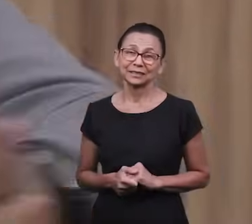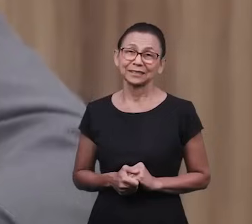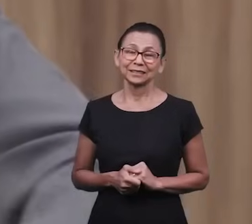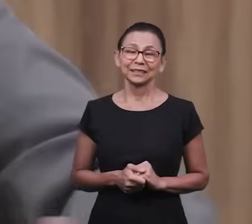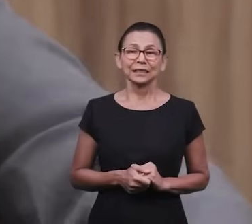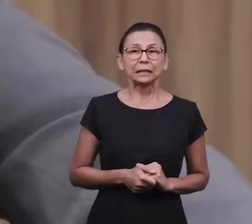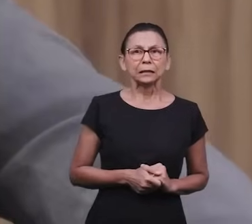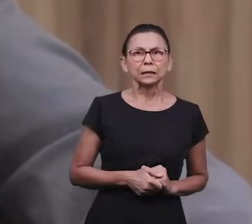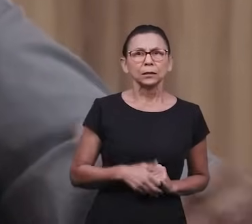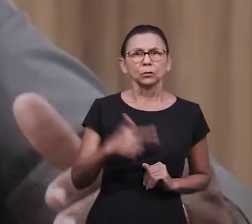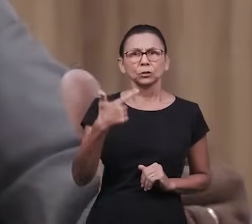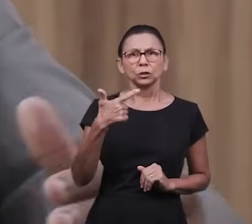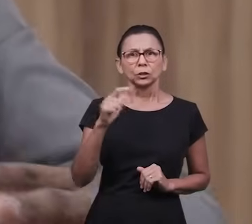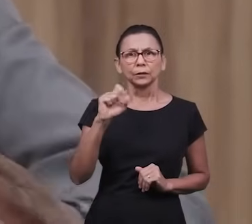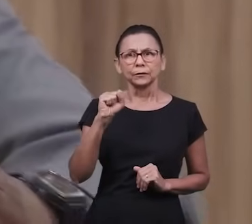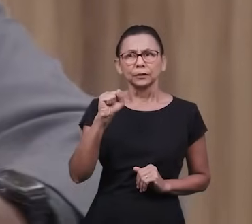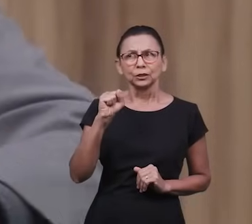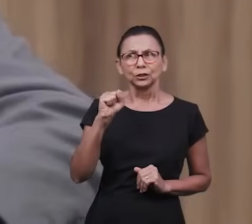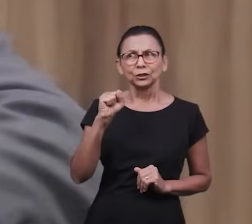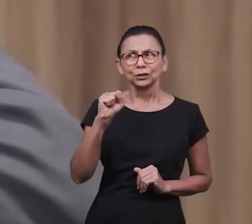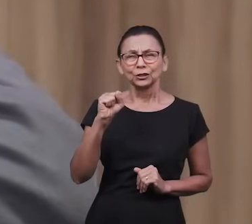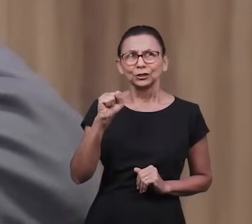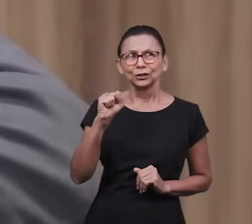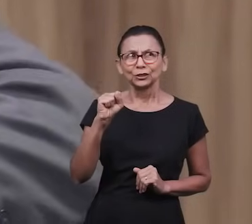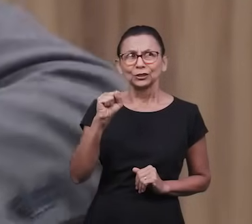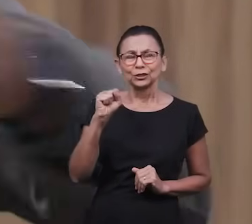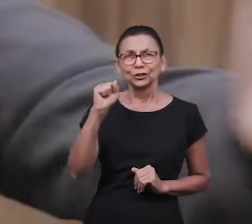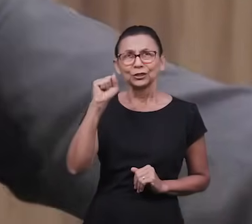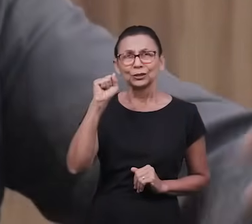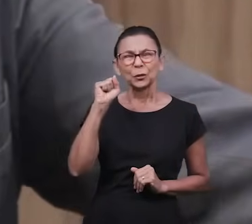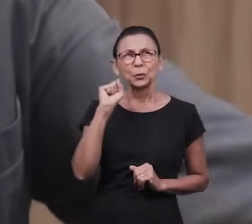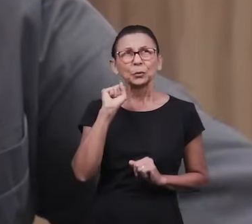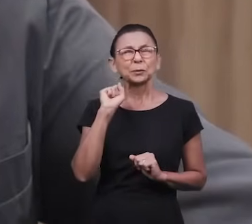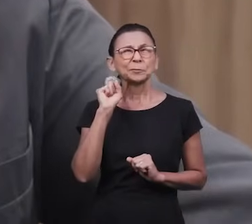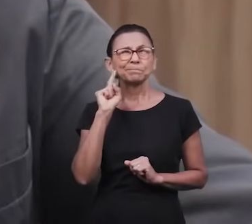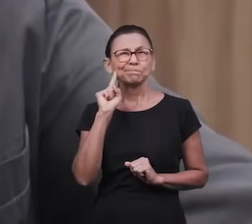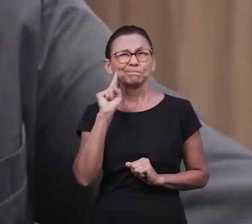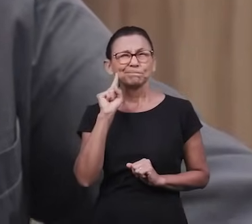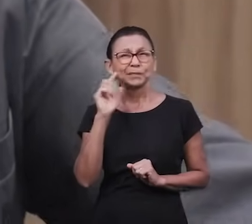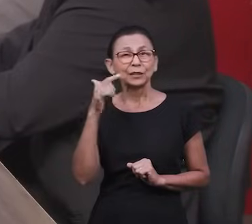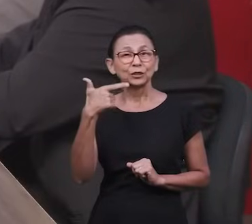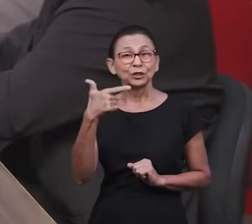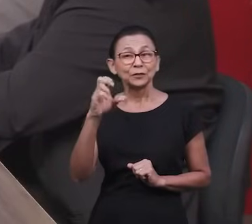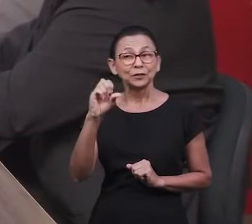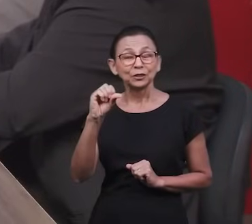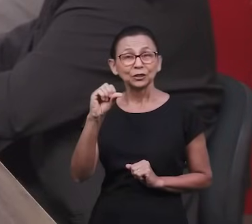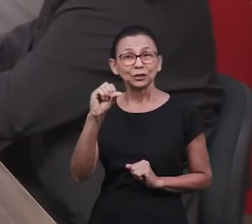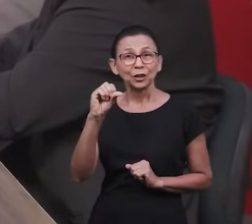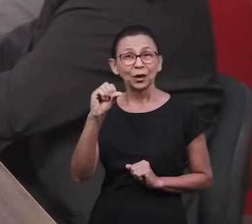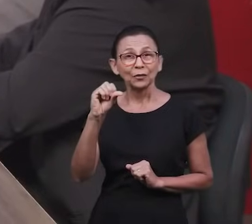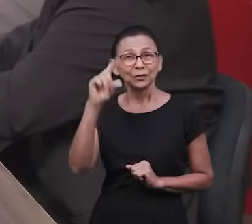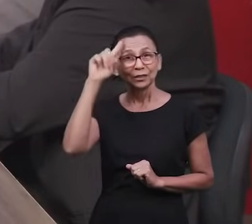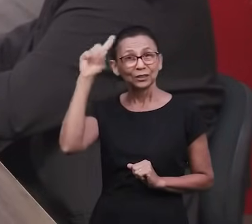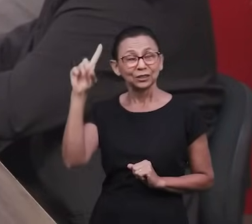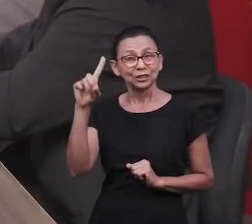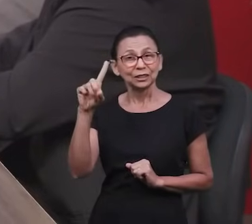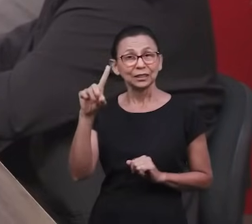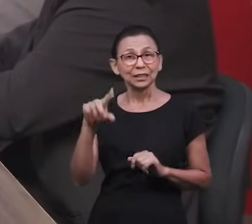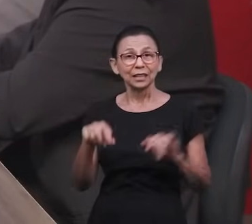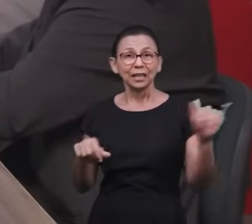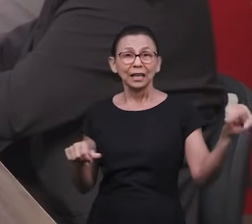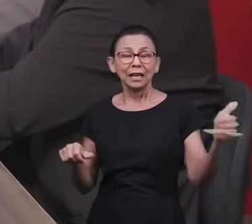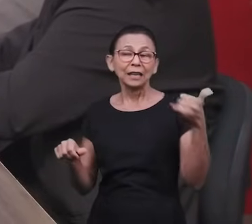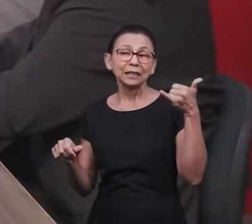falou, não... Então, quando passou o dia 28, e eu estava no dia 29, né? Aí ela